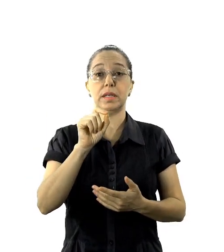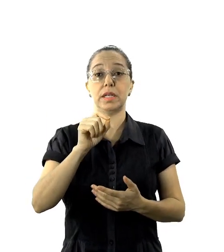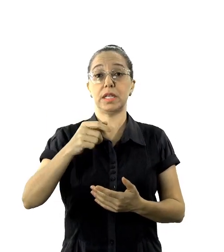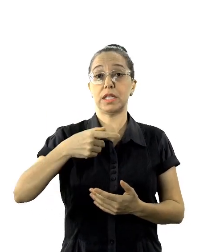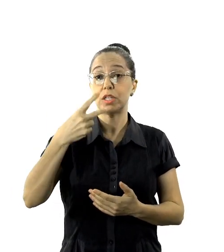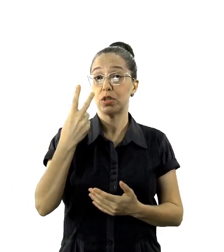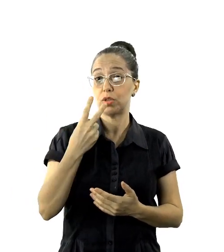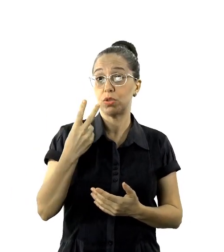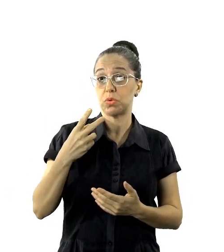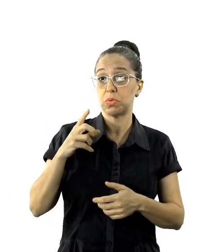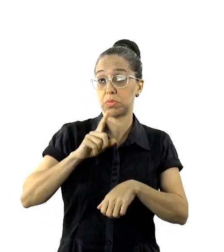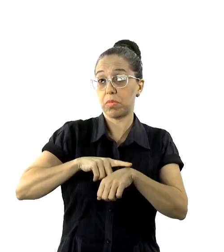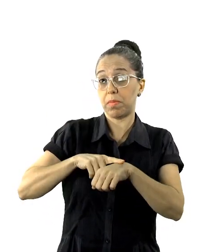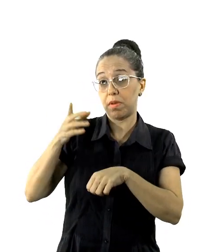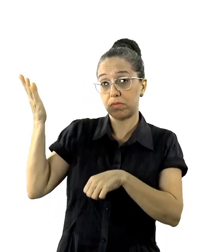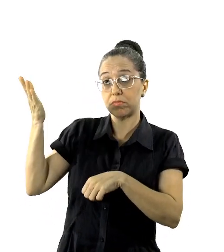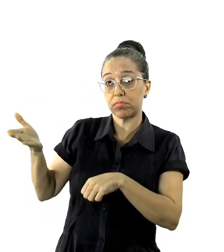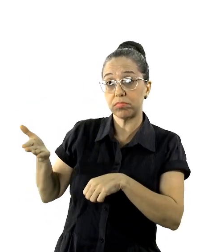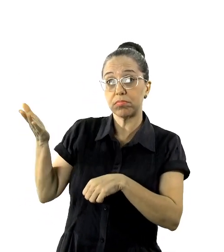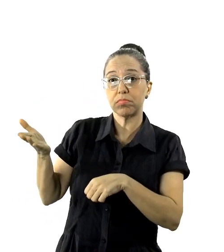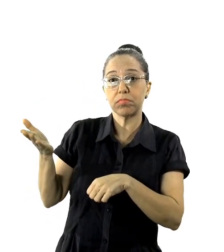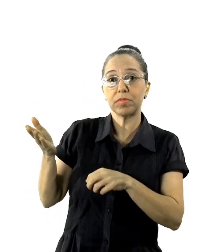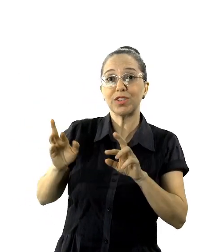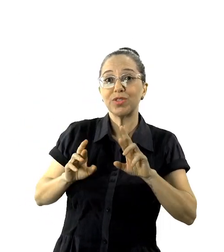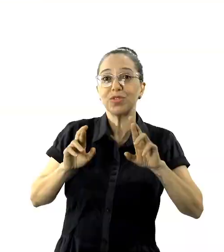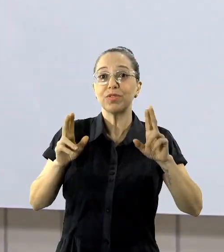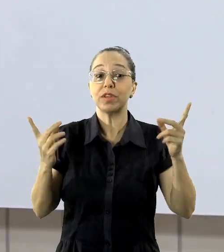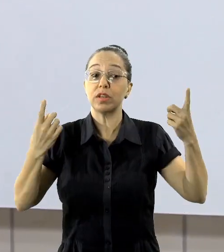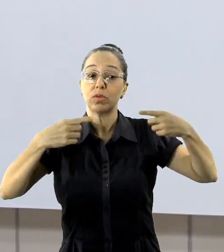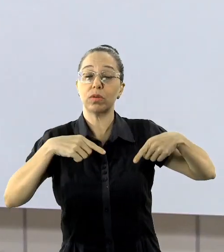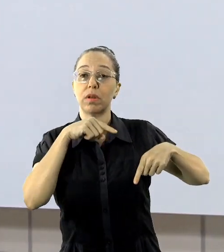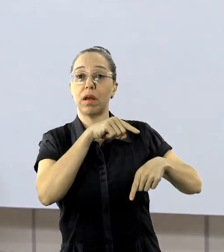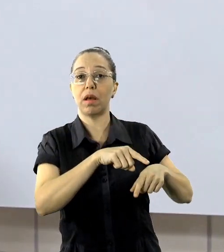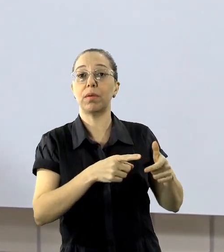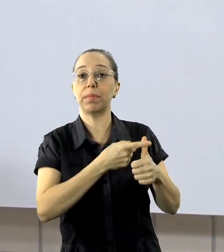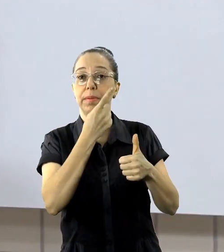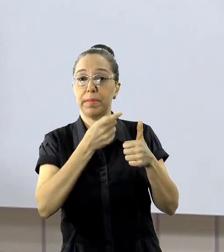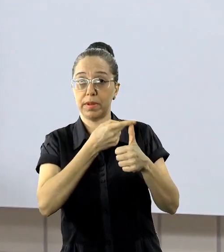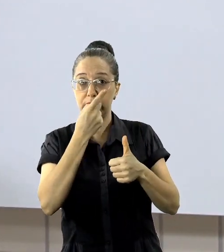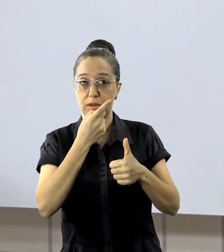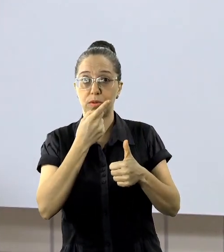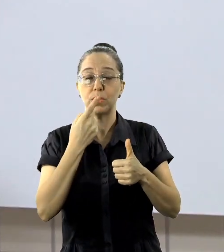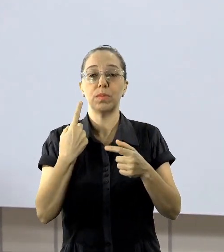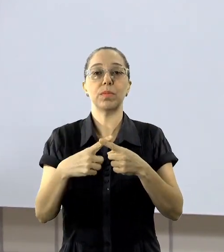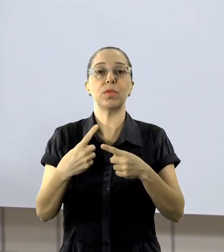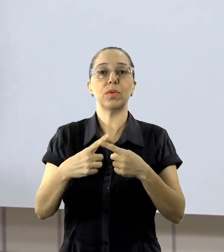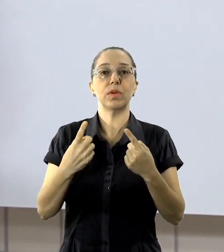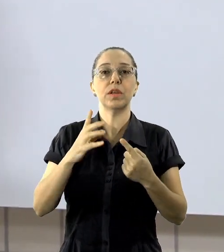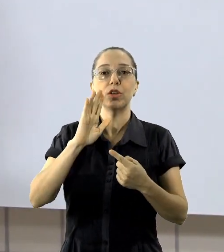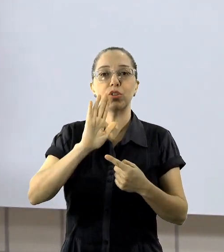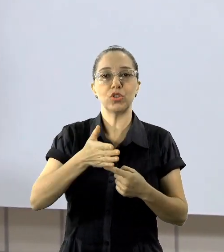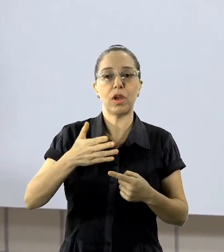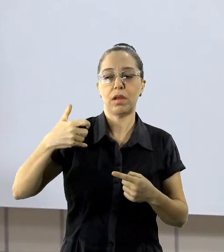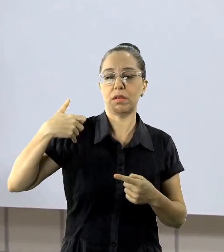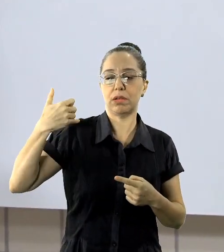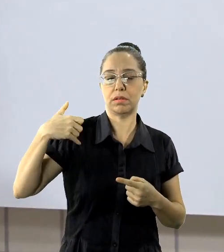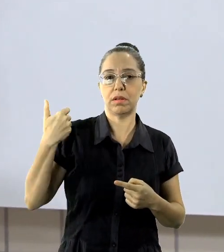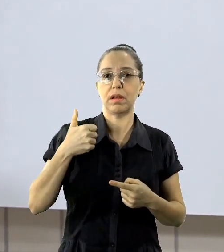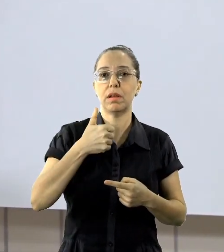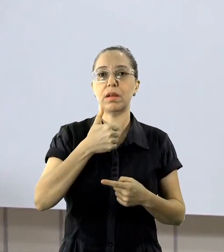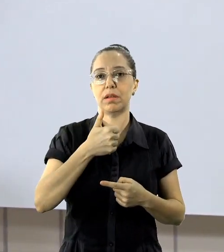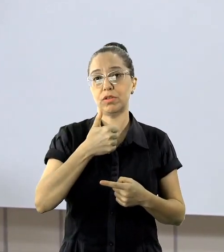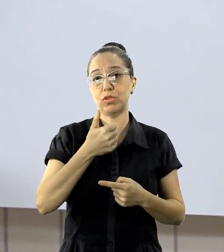segunda situação é o inverso da primeira? Na primeira situação, nós tínhamos a idade de Pedro e de seu pai